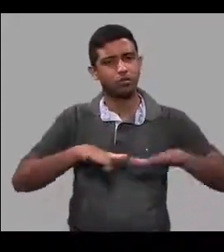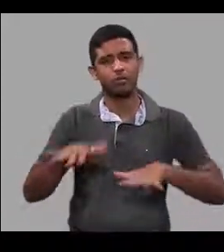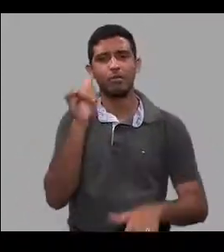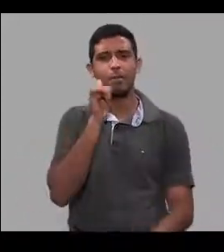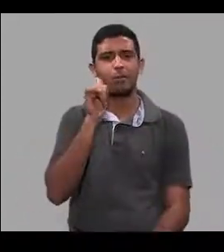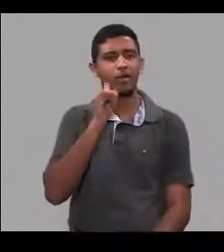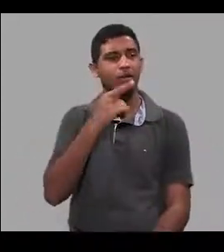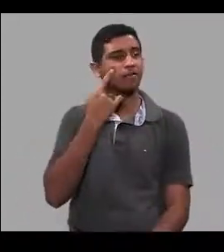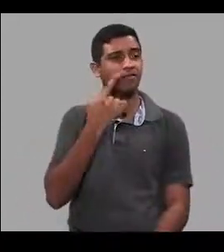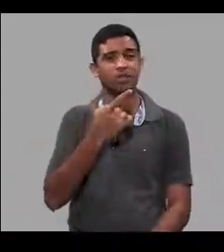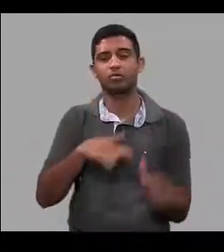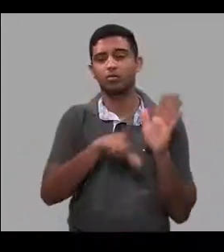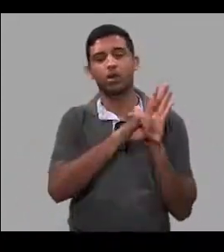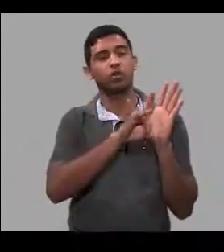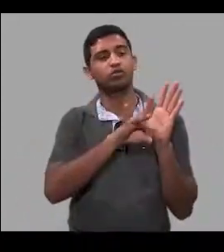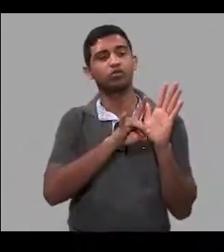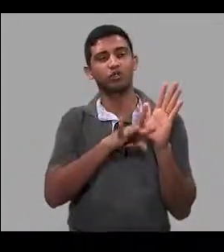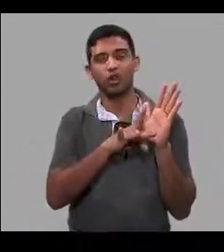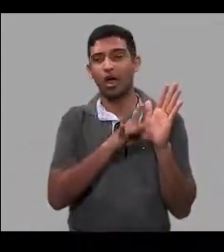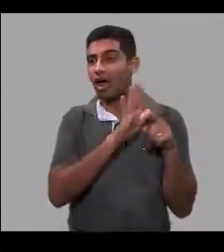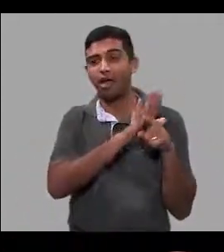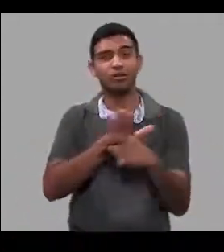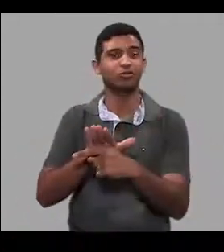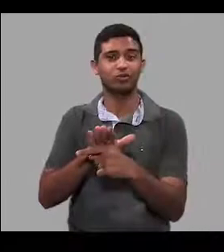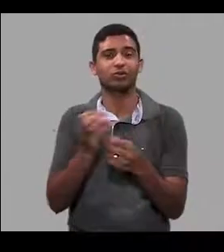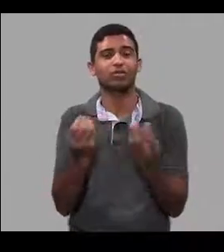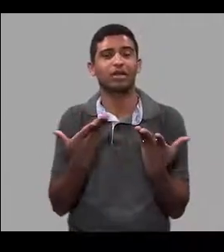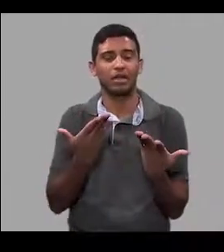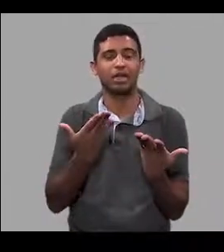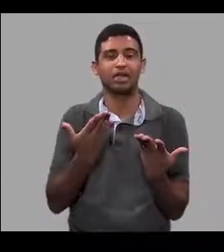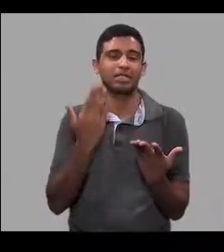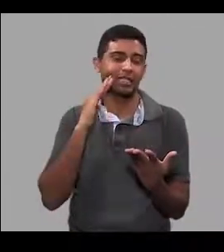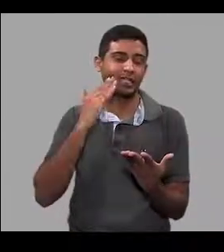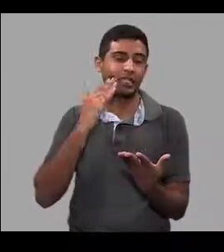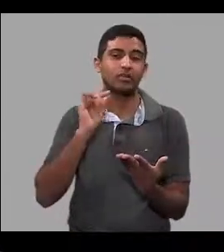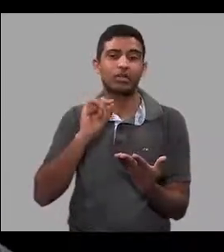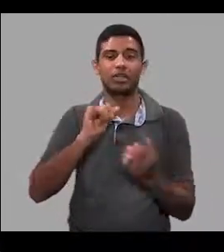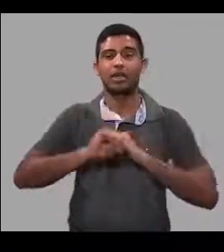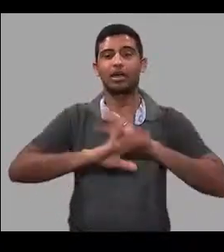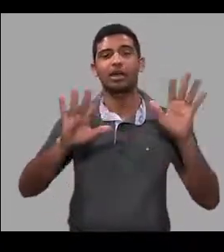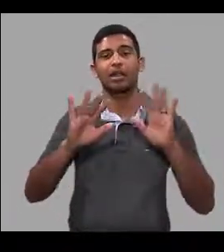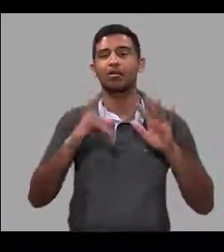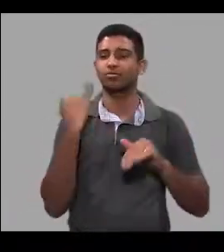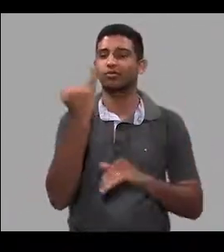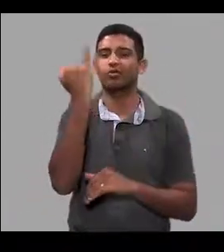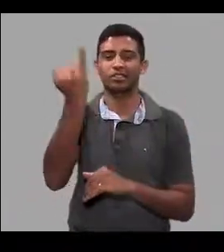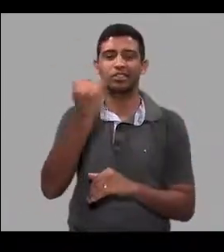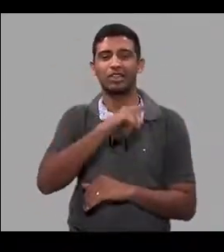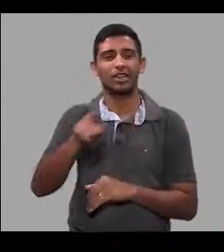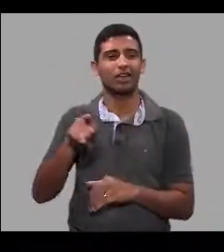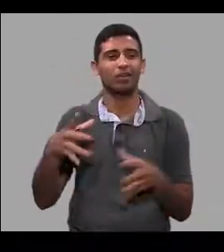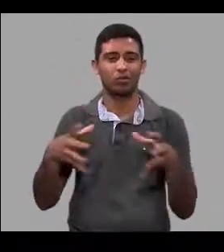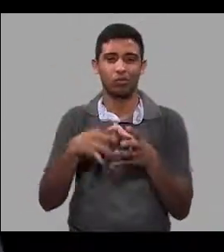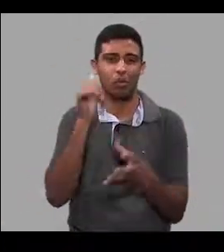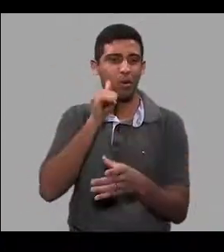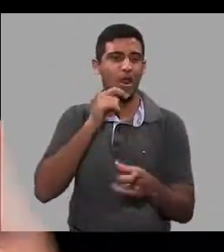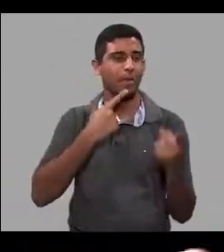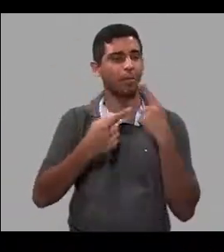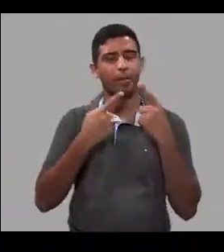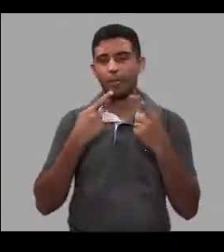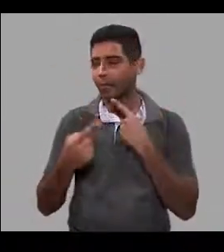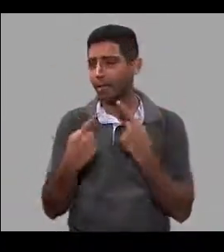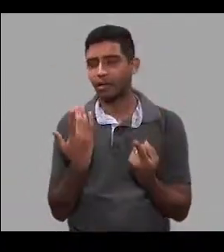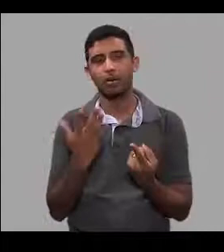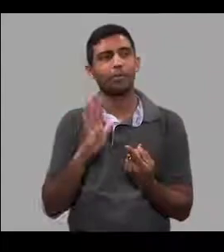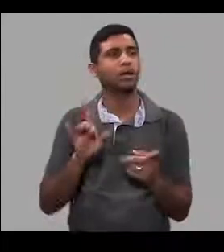eu entendo que o nosso mandato foi apenas um vetor, né? Que compreendeu a importância de ter a presença das mulheres negras aqui fazendo um debate, mas, sobretudo, ter